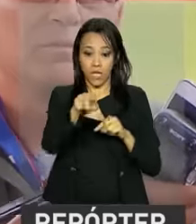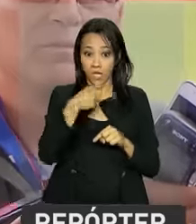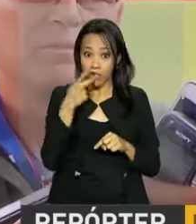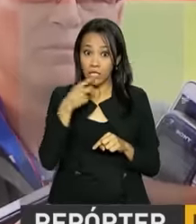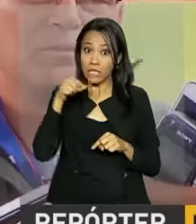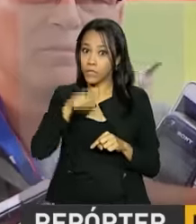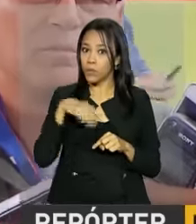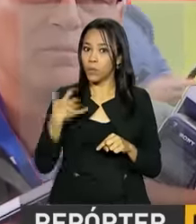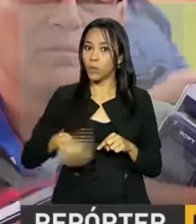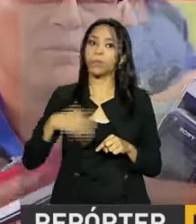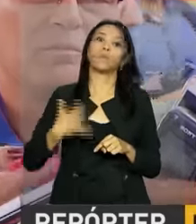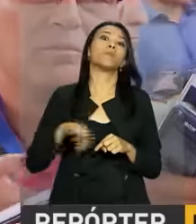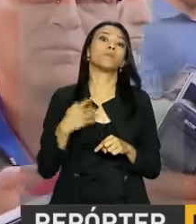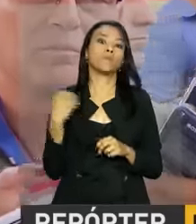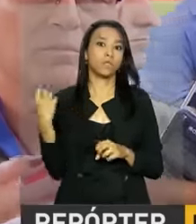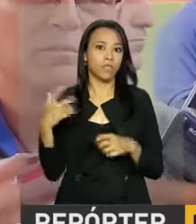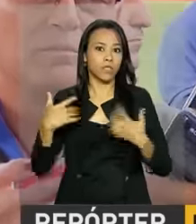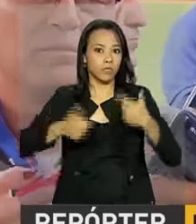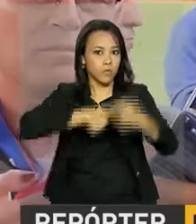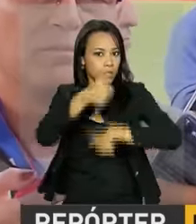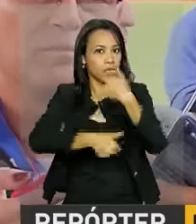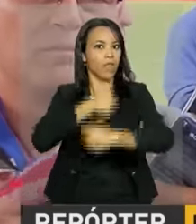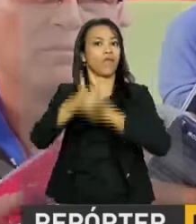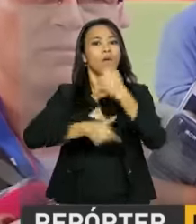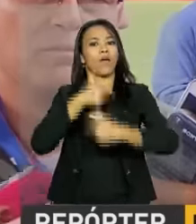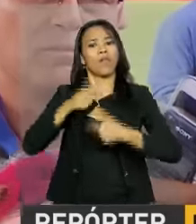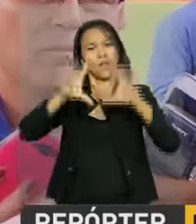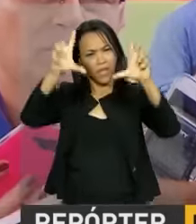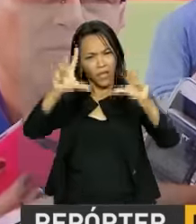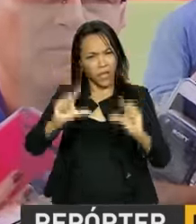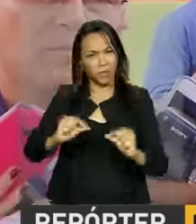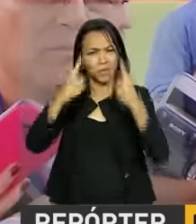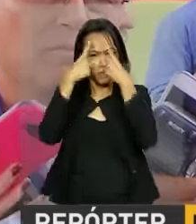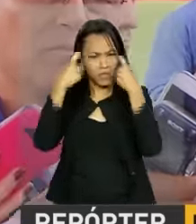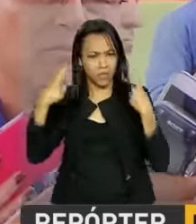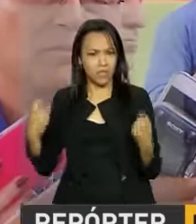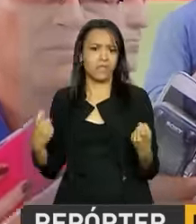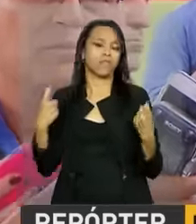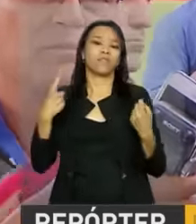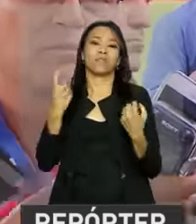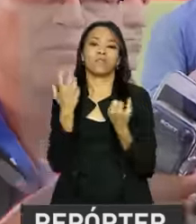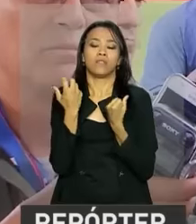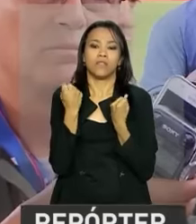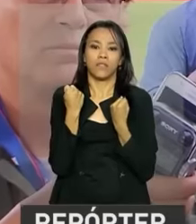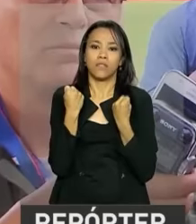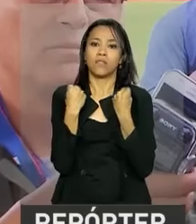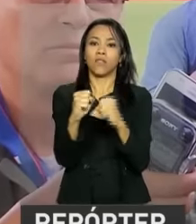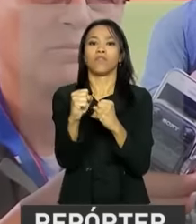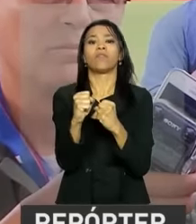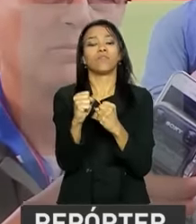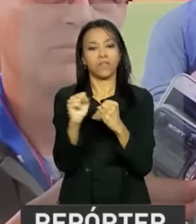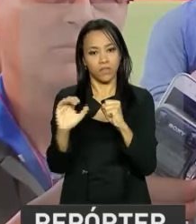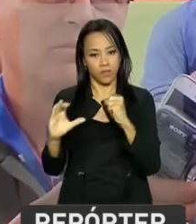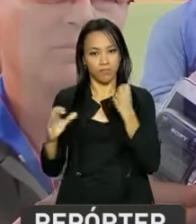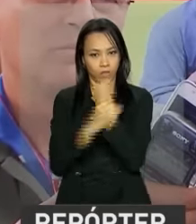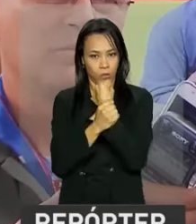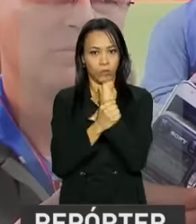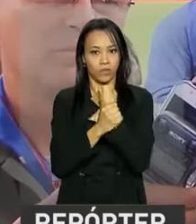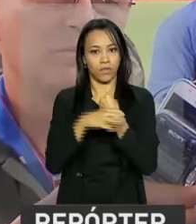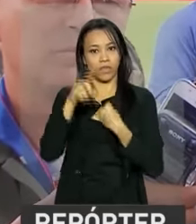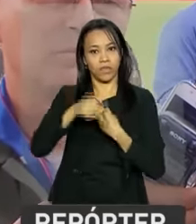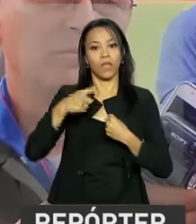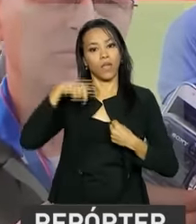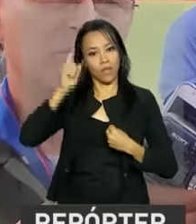obra na nossa soberania da redução da violência da Defesa que está nas mãos nas boas mãos das